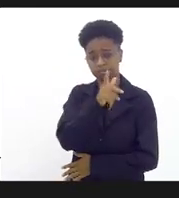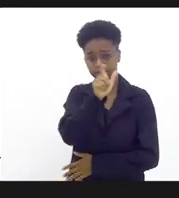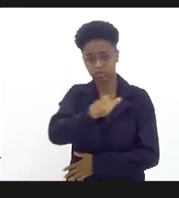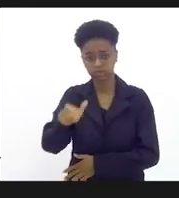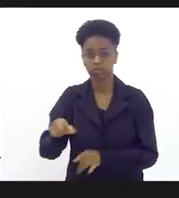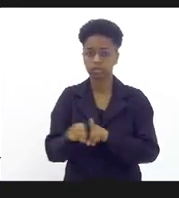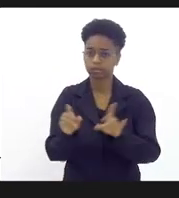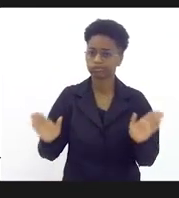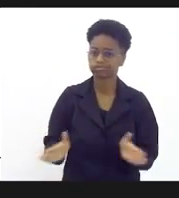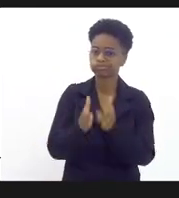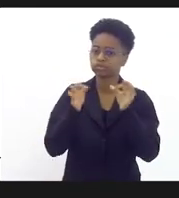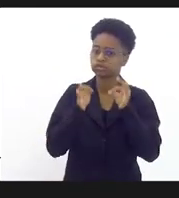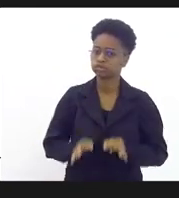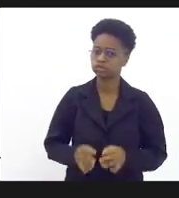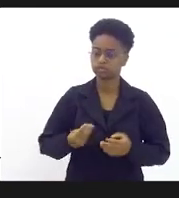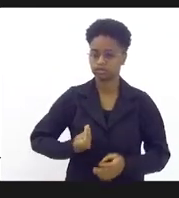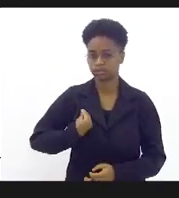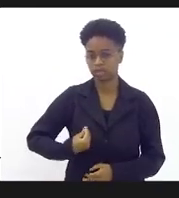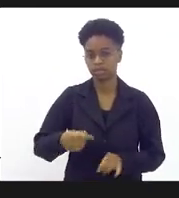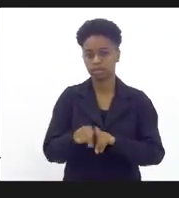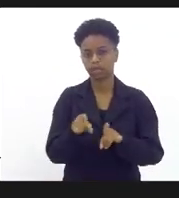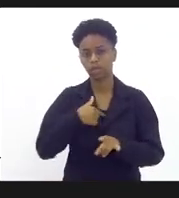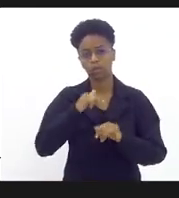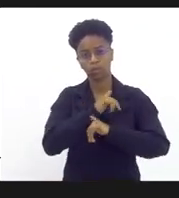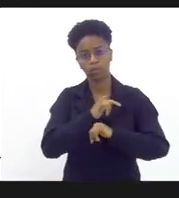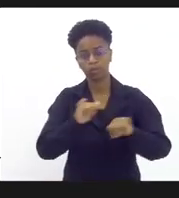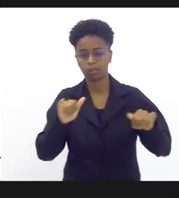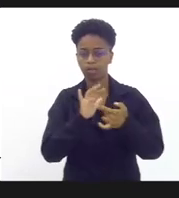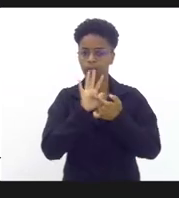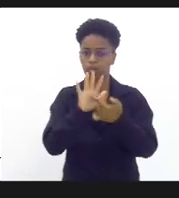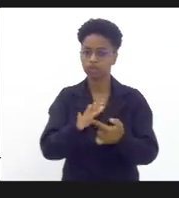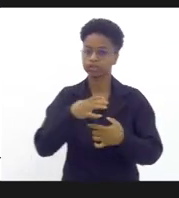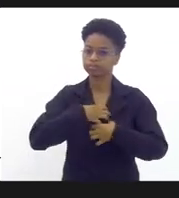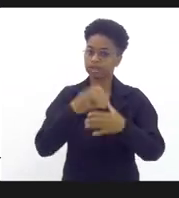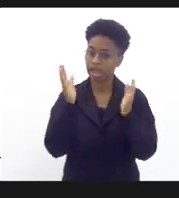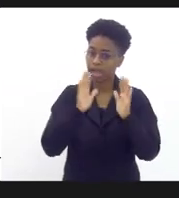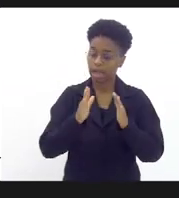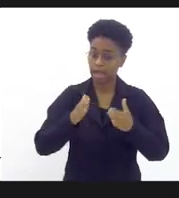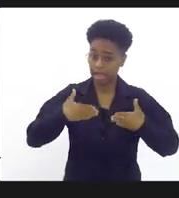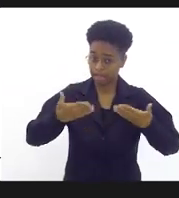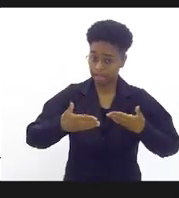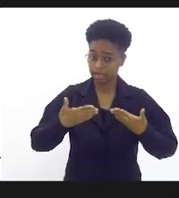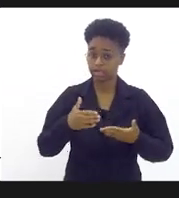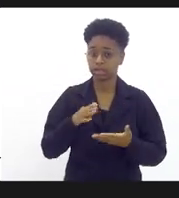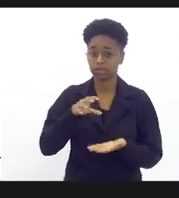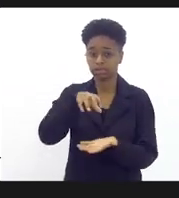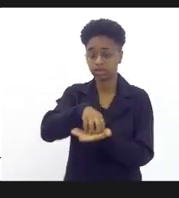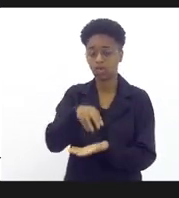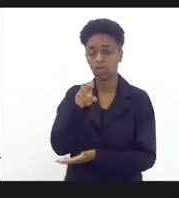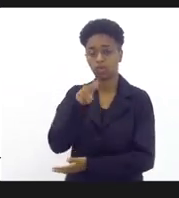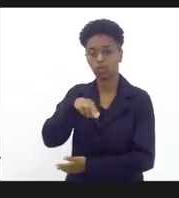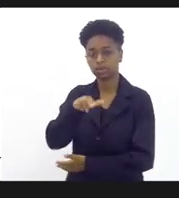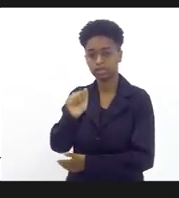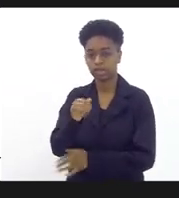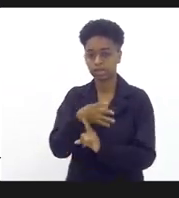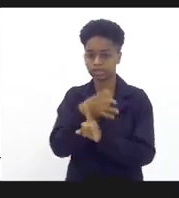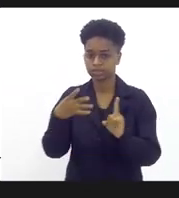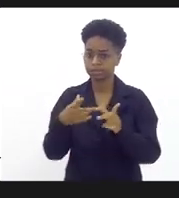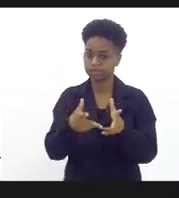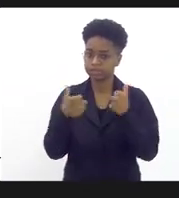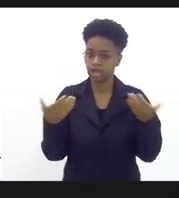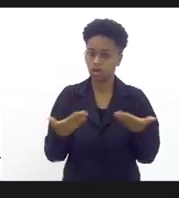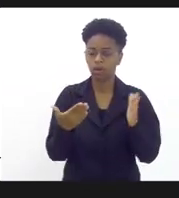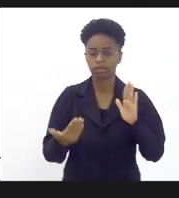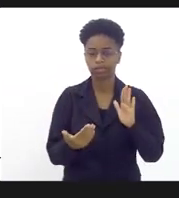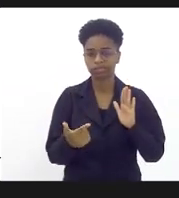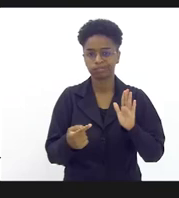sua dignidade. Então, quero aqui manifestar a alegria da nossa entidade, da UNA LGBT, de ver esse momento aqui